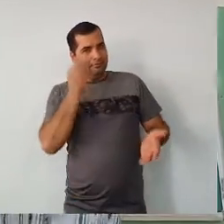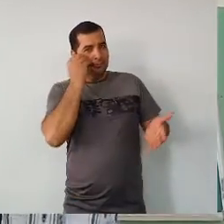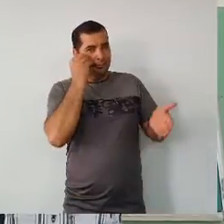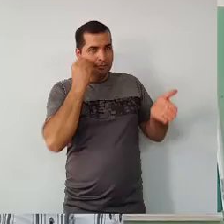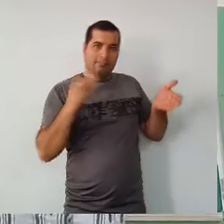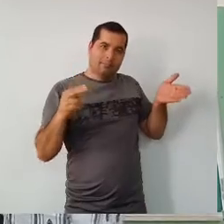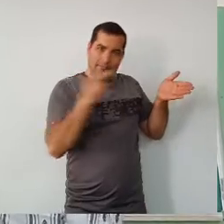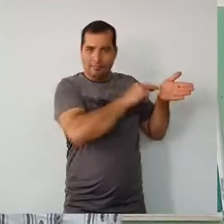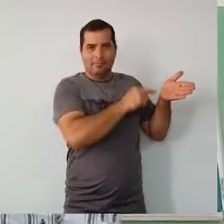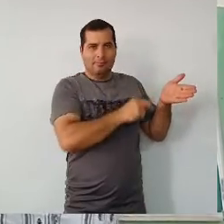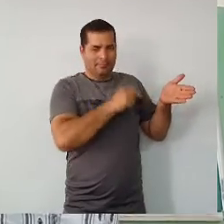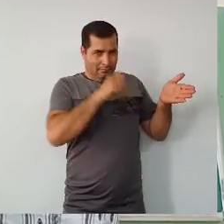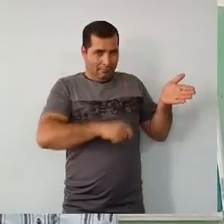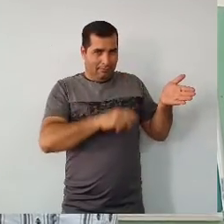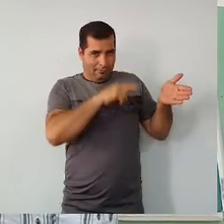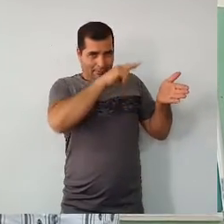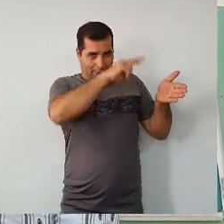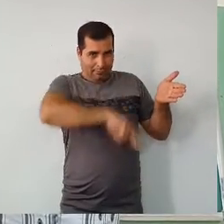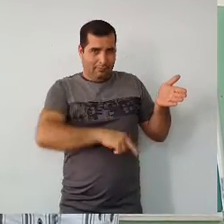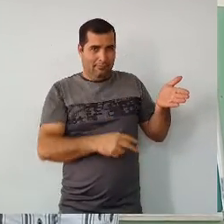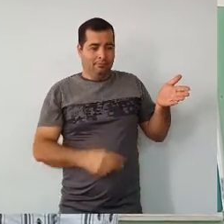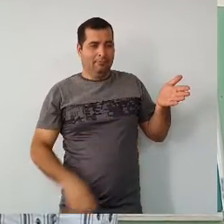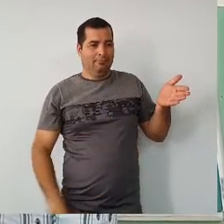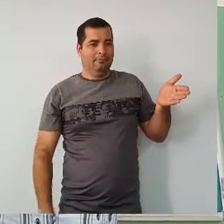Vamos tentar? Vamos tentar ler?